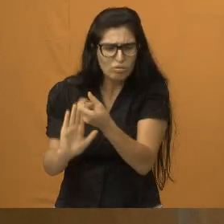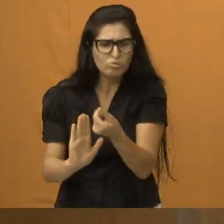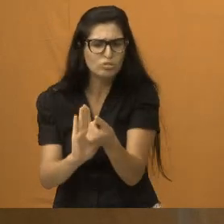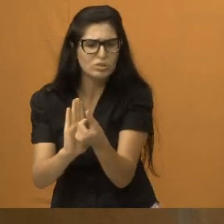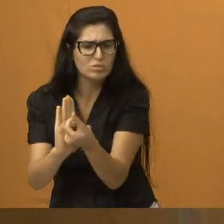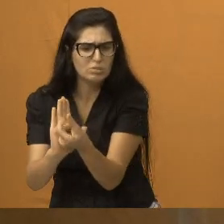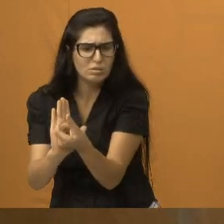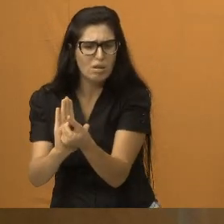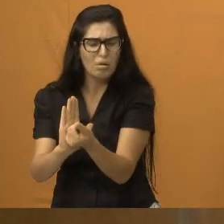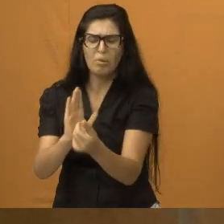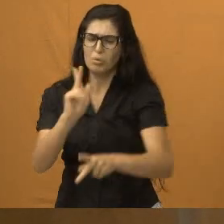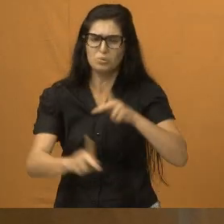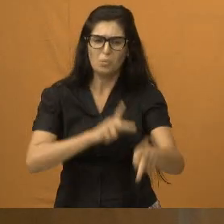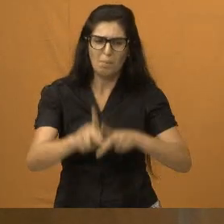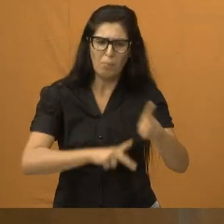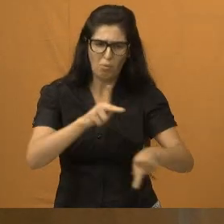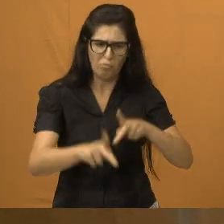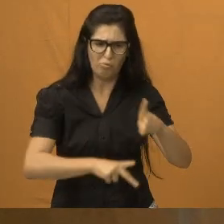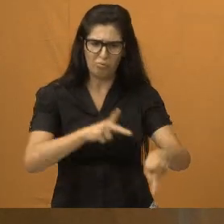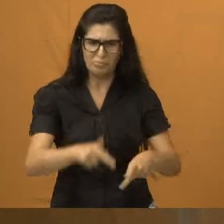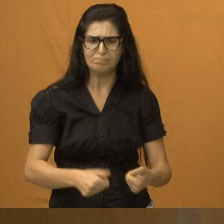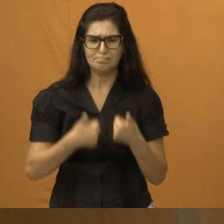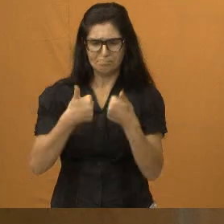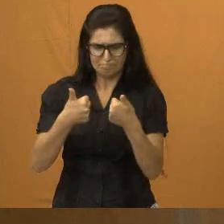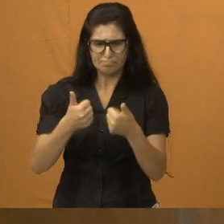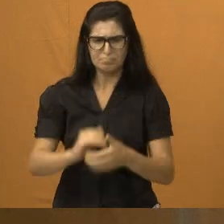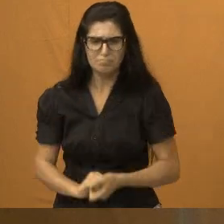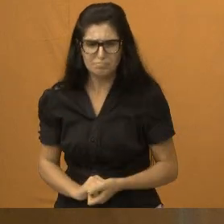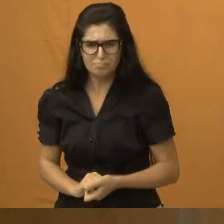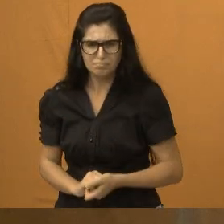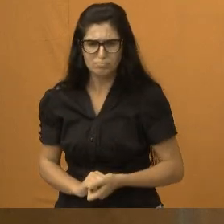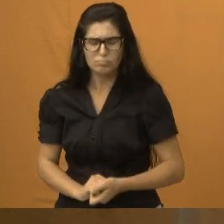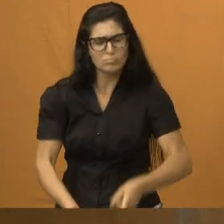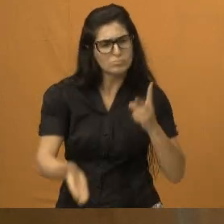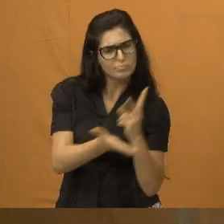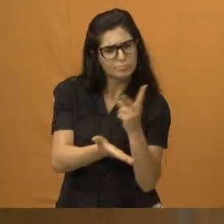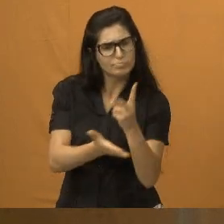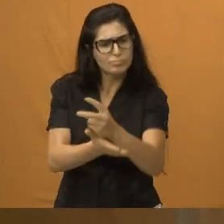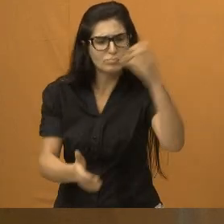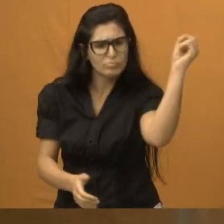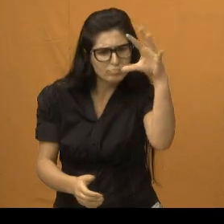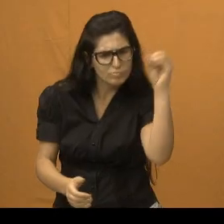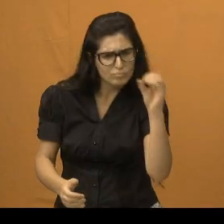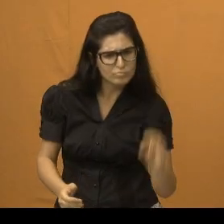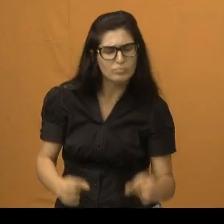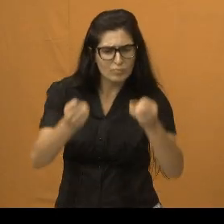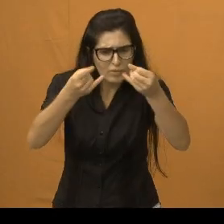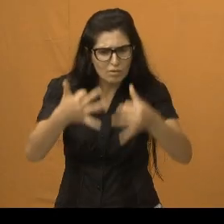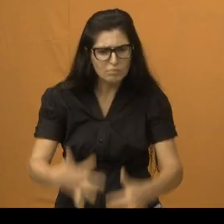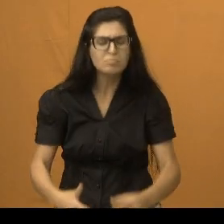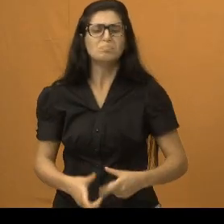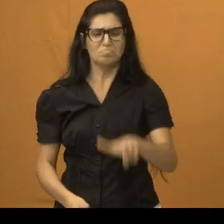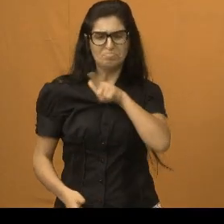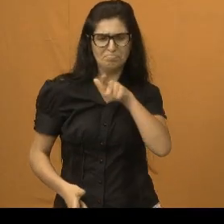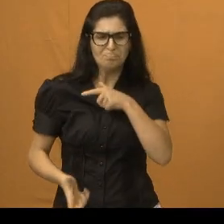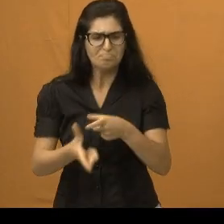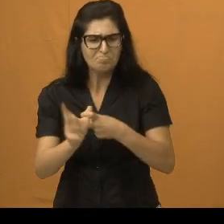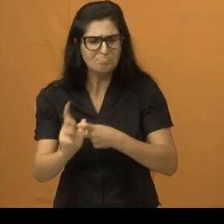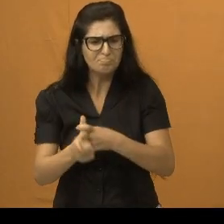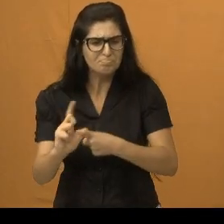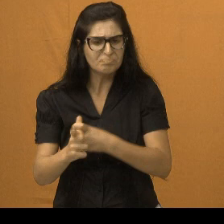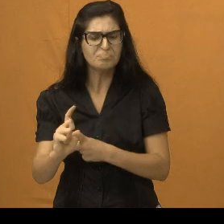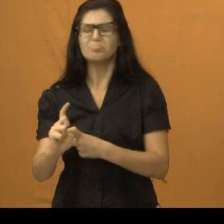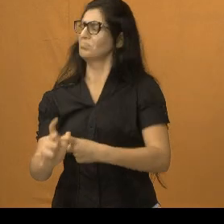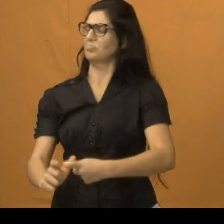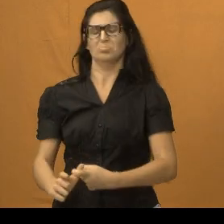gastos perante a arrecadação. Né? Retornando aos slides, aí temos a dívida, né? Que ela pode